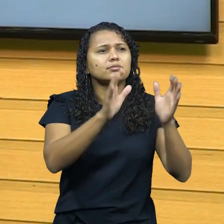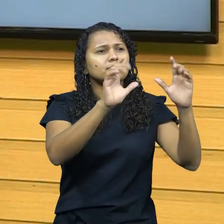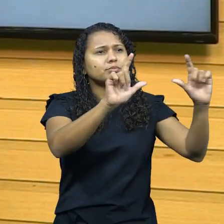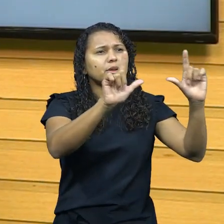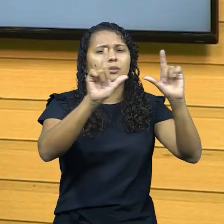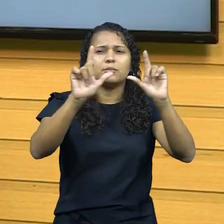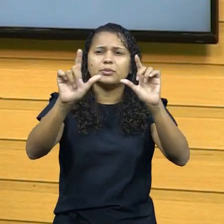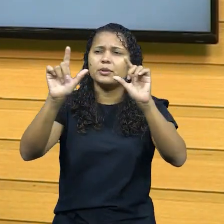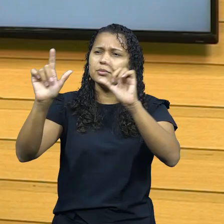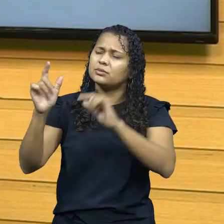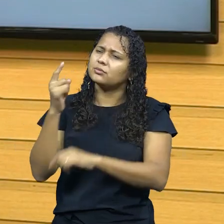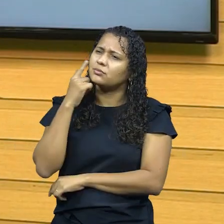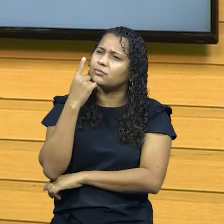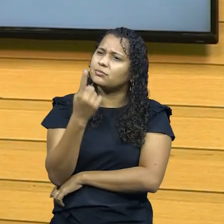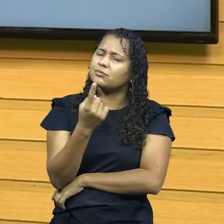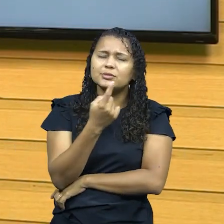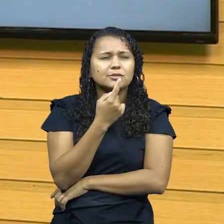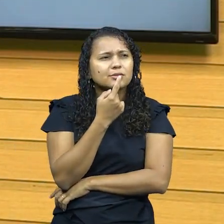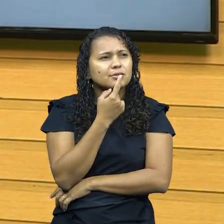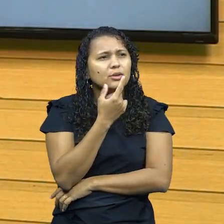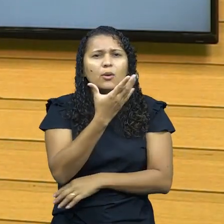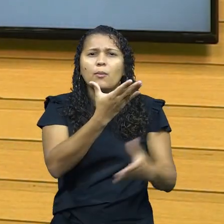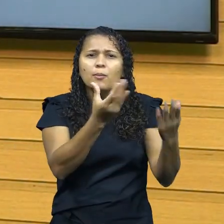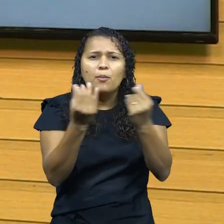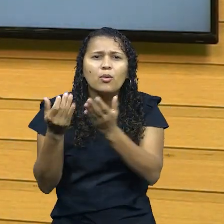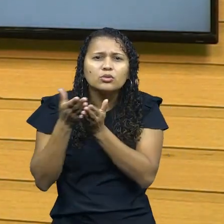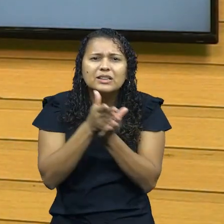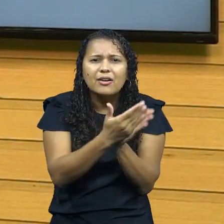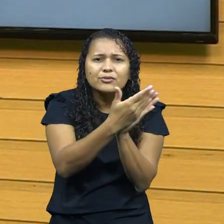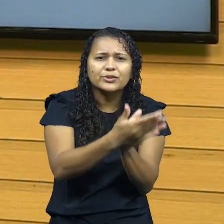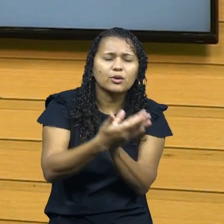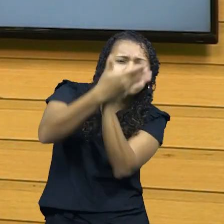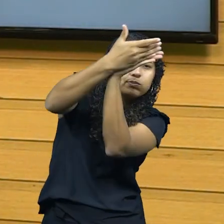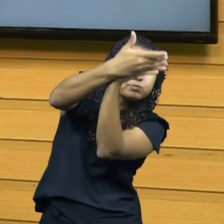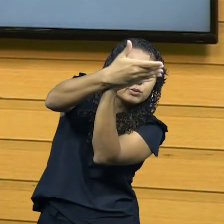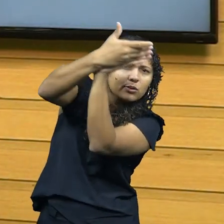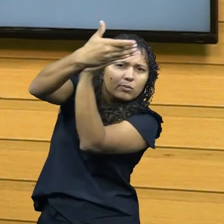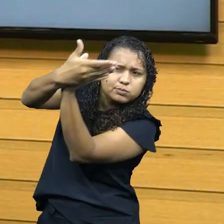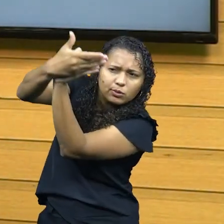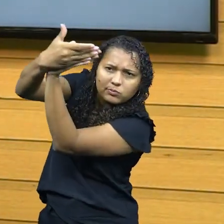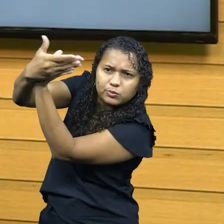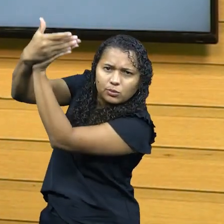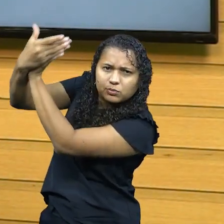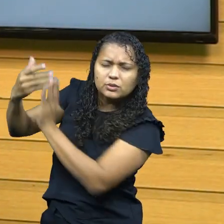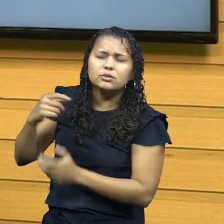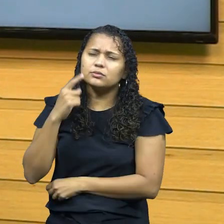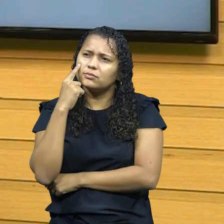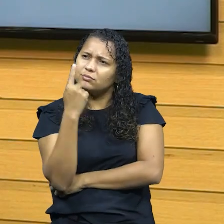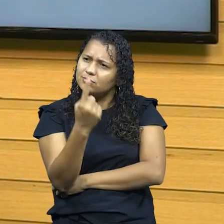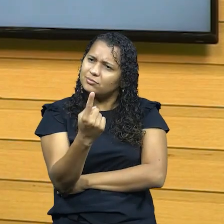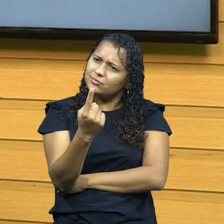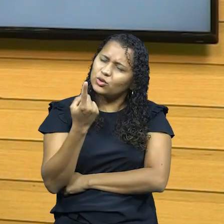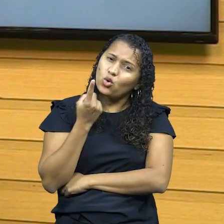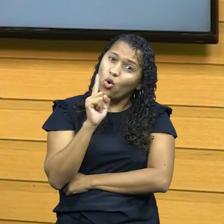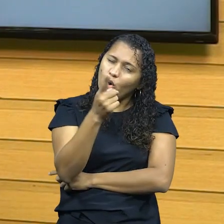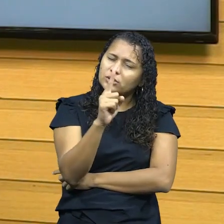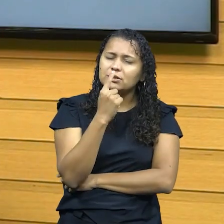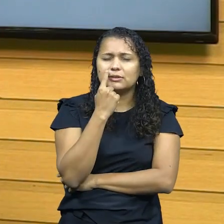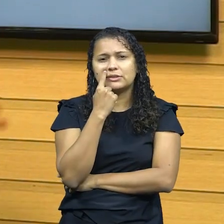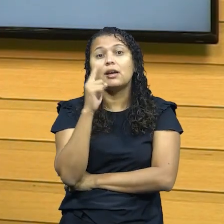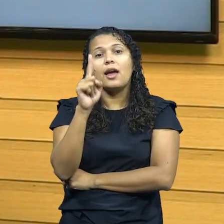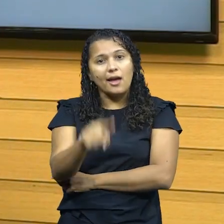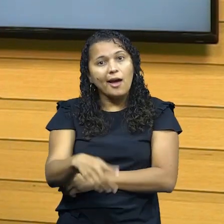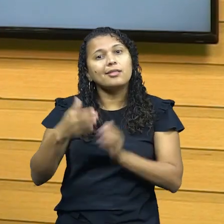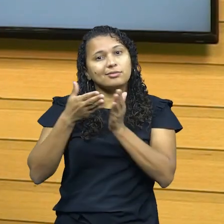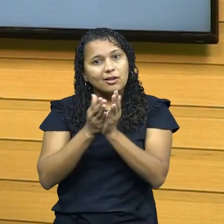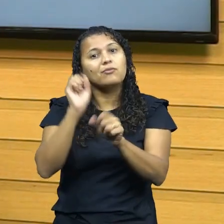Então, ali é a bacia de espera, ou seja, é a área de fundeio daquela região portuária, onde os navios